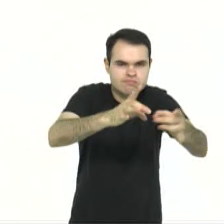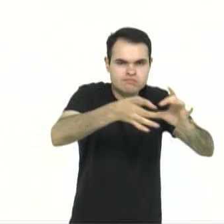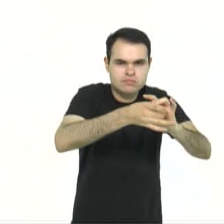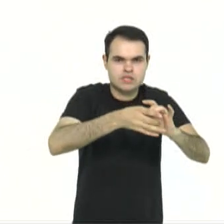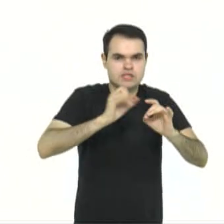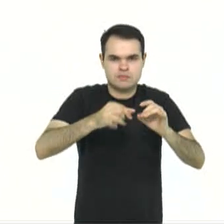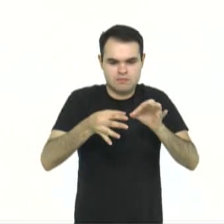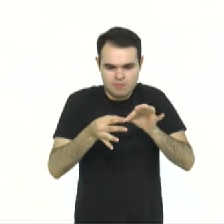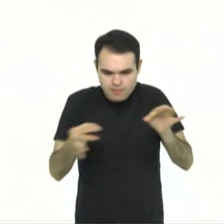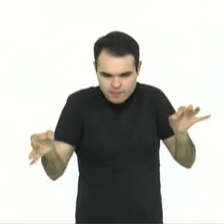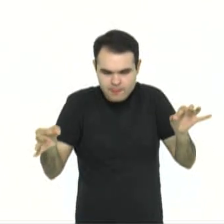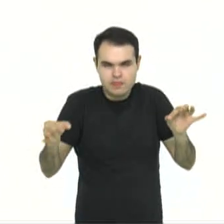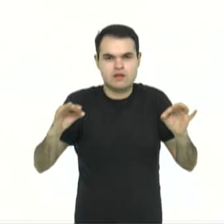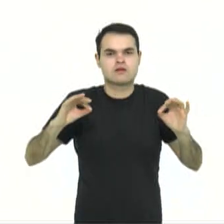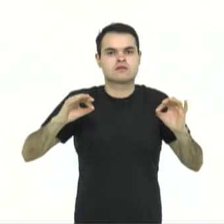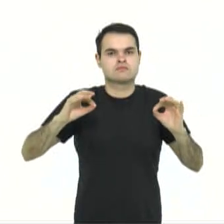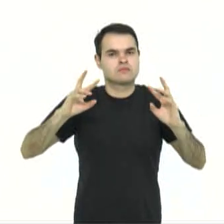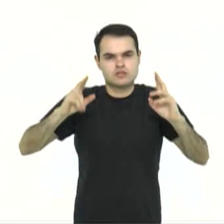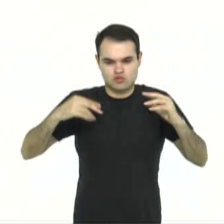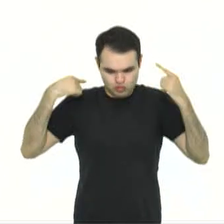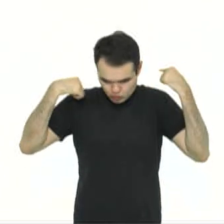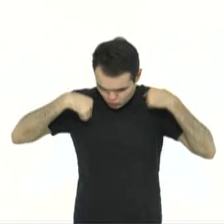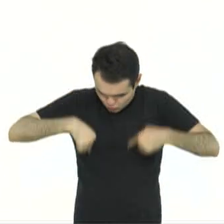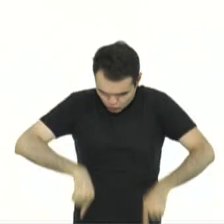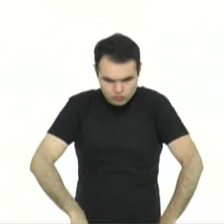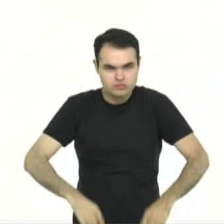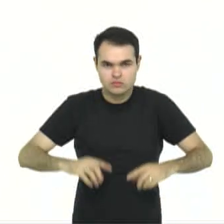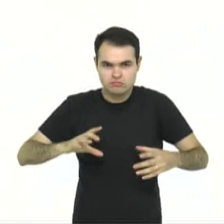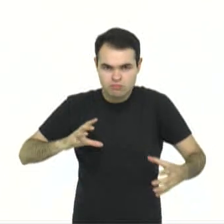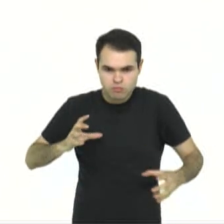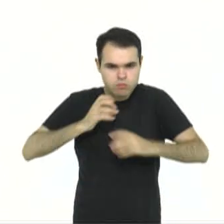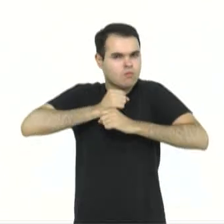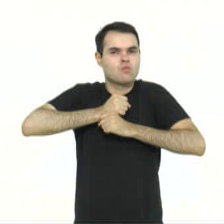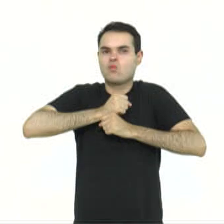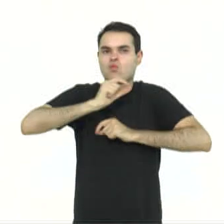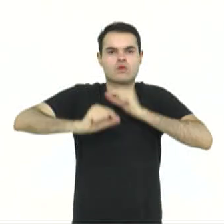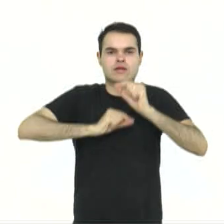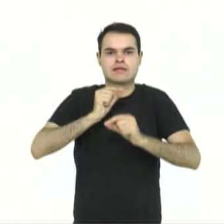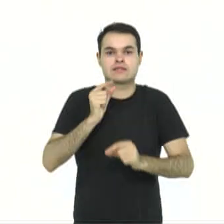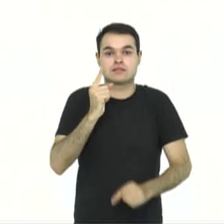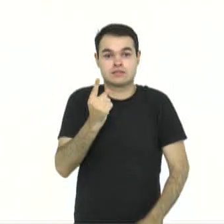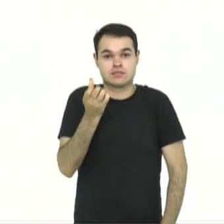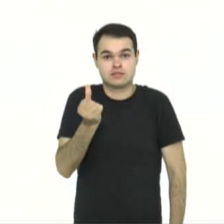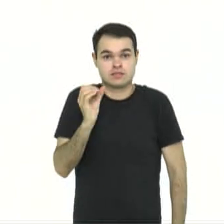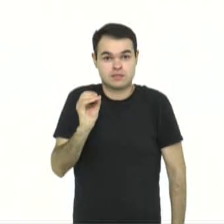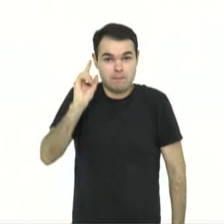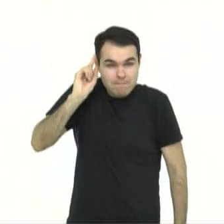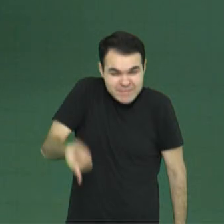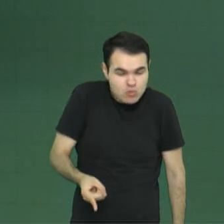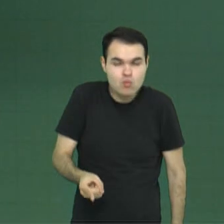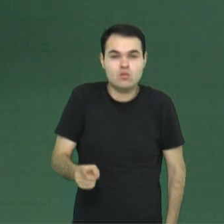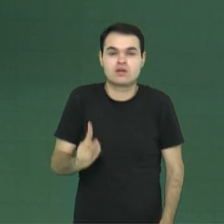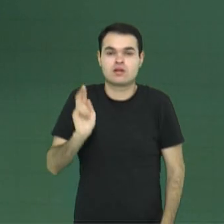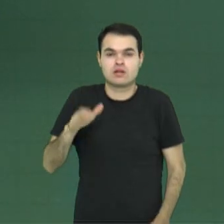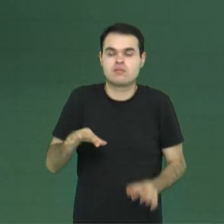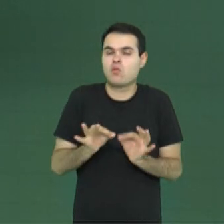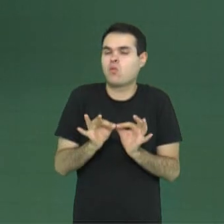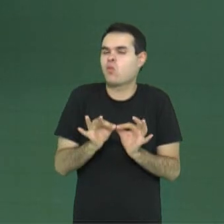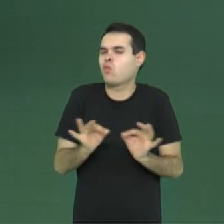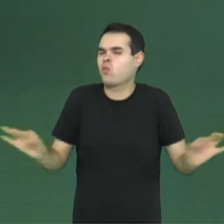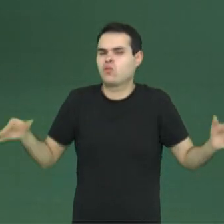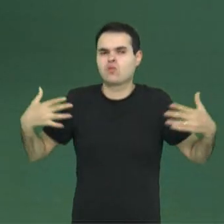as veias, artérias e capilares existentes no seu corpo terá uma linha de 160 mil quilômetros. Vamos prosseguindo